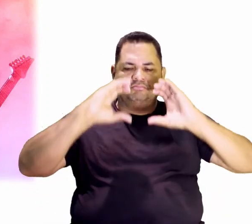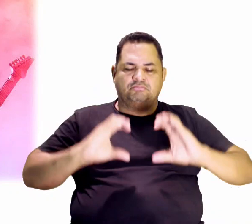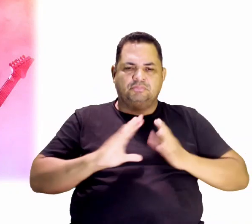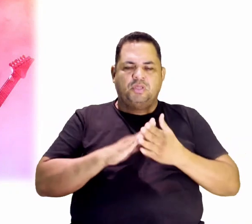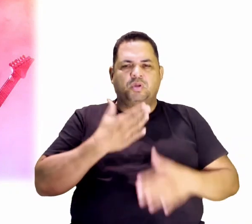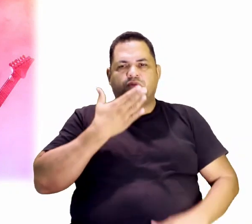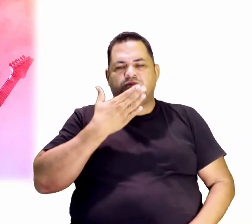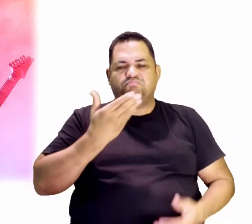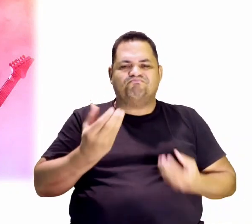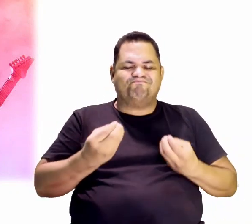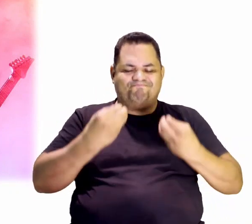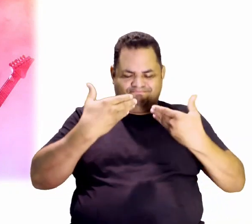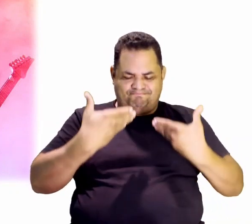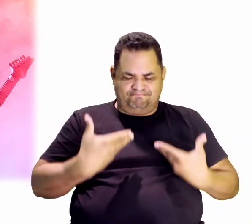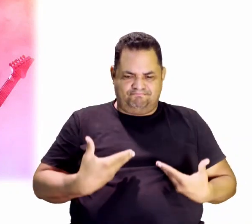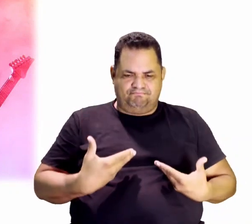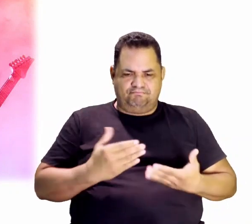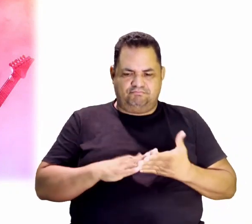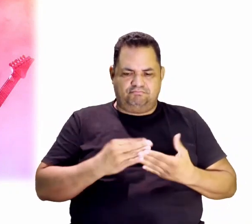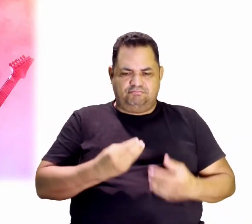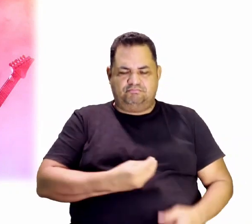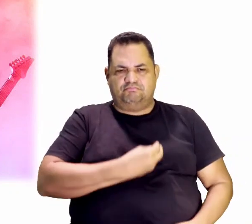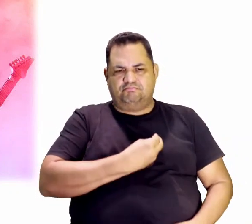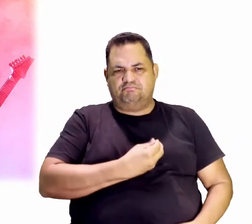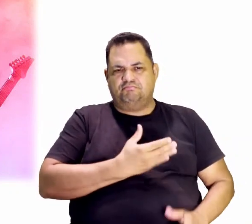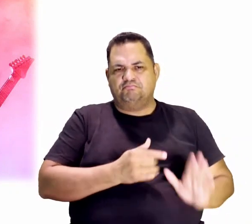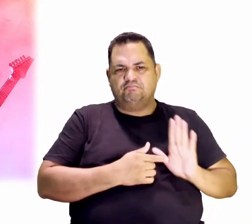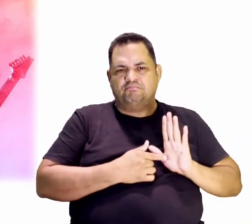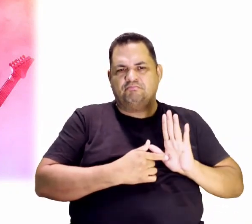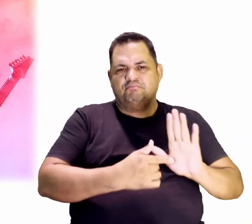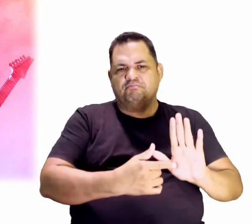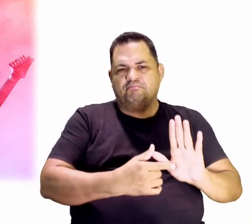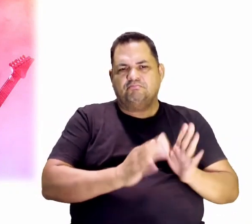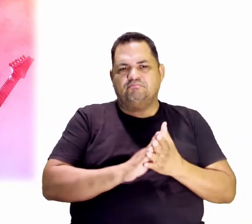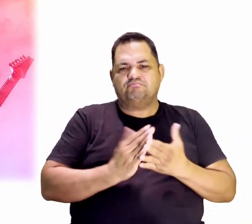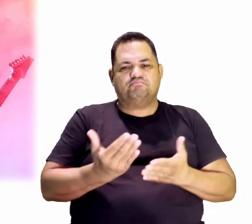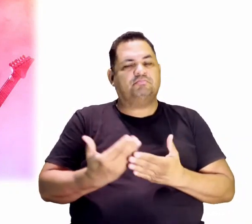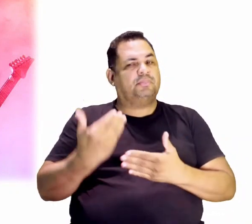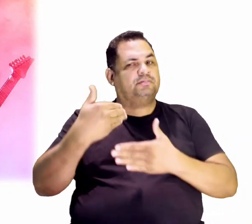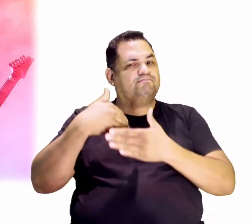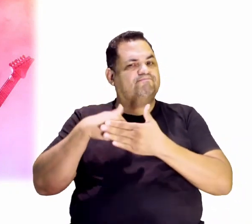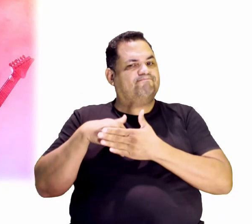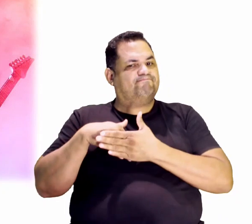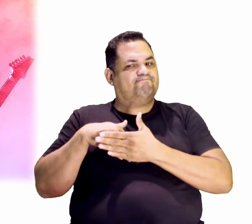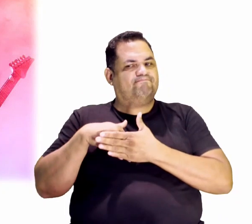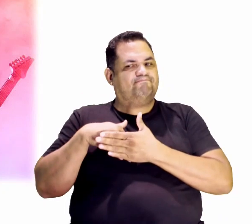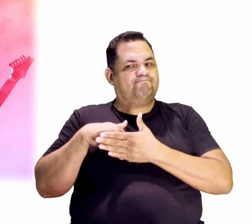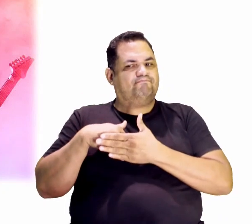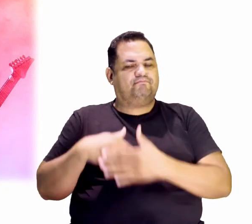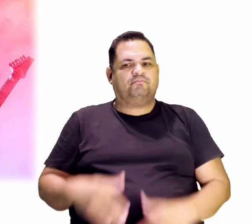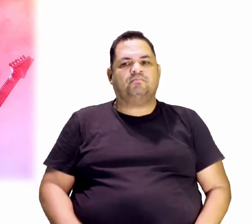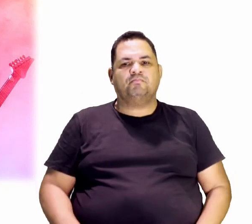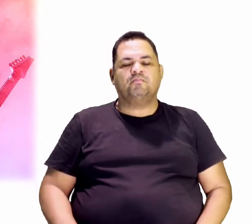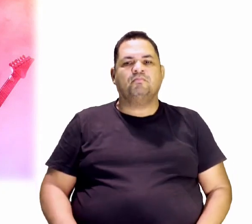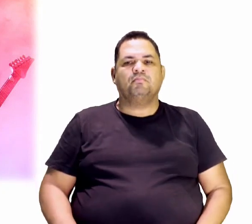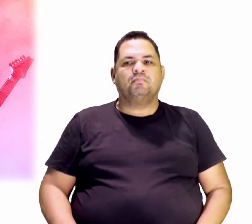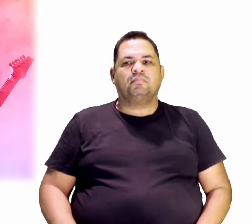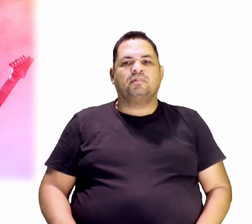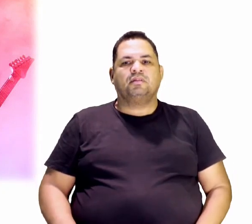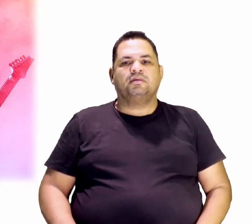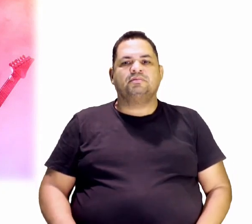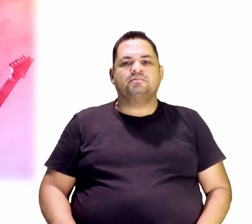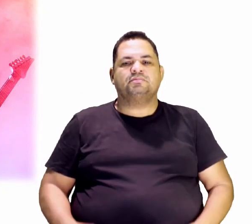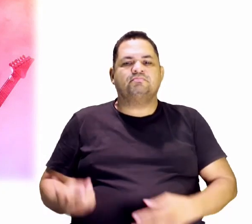estilo, minha apresentação é mais reservada. Entendeu? É disso que a gente está falando. Você está buscando